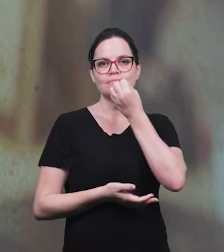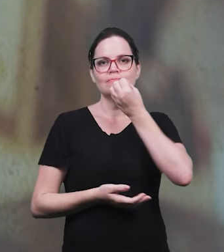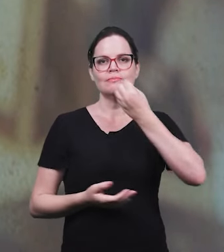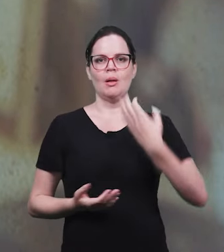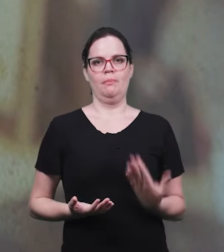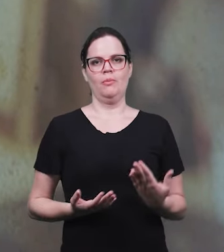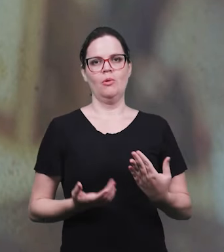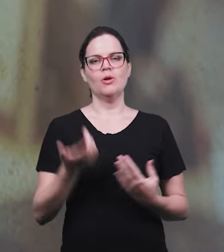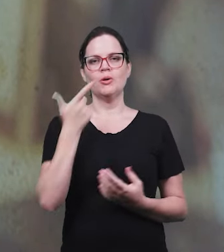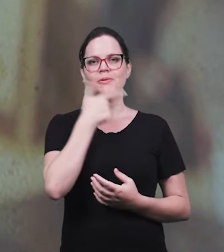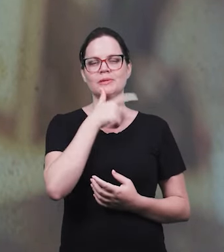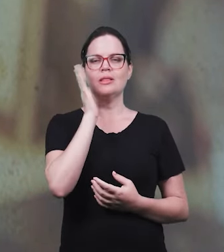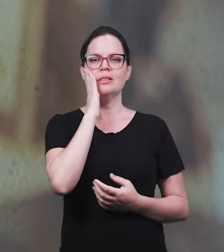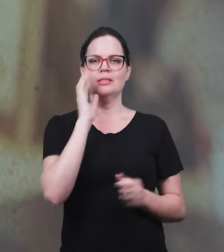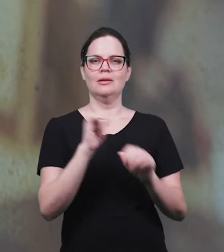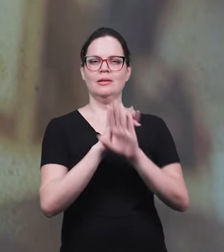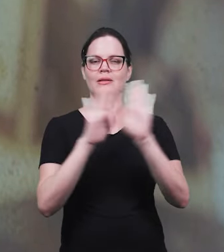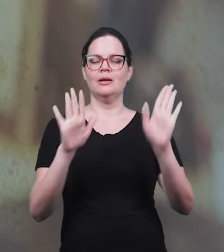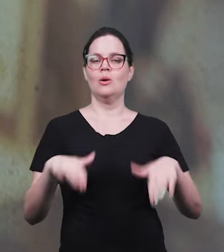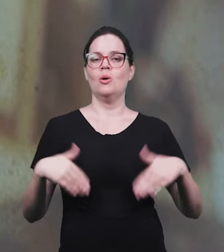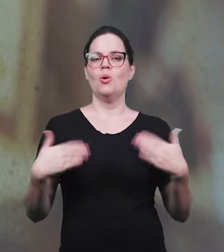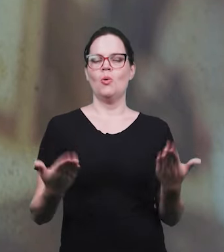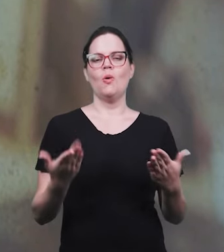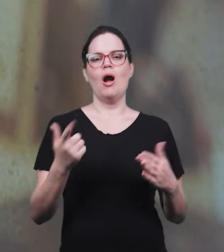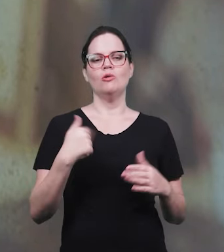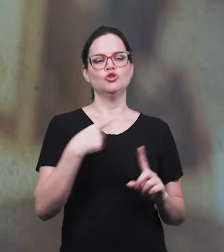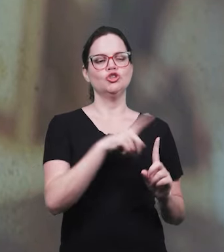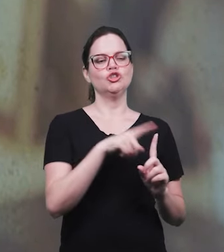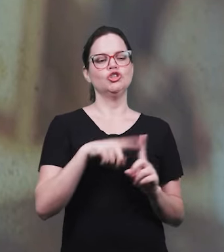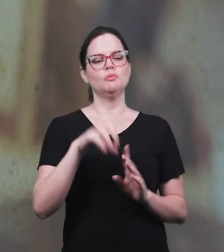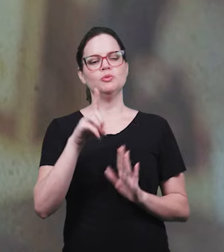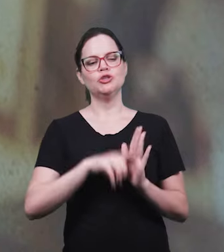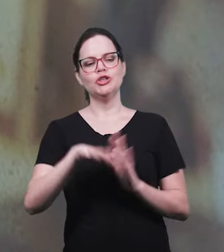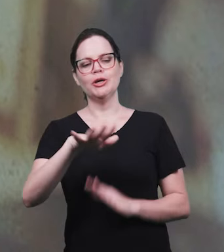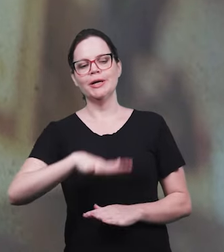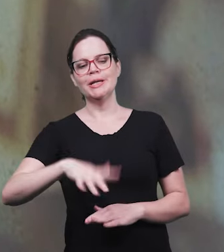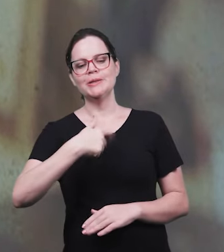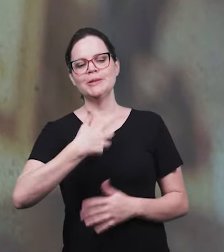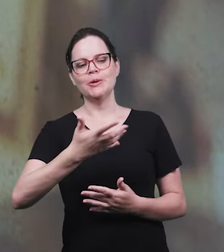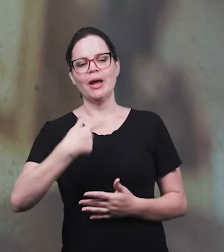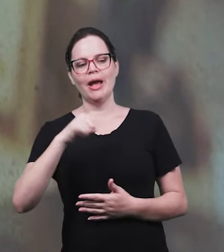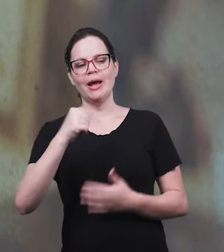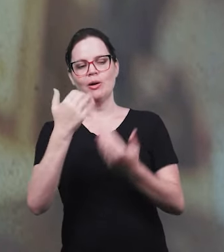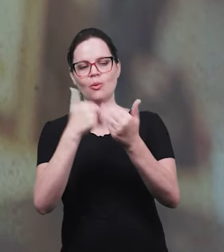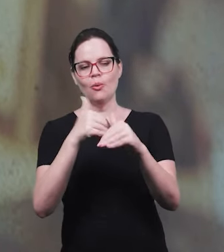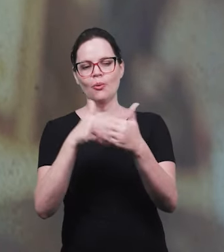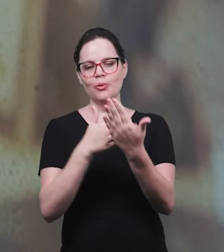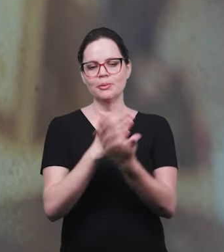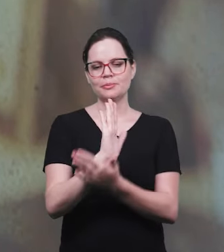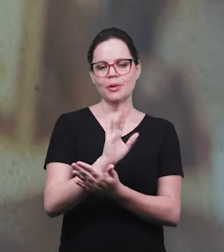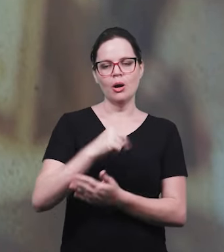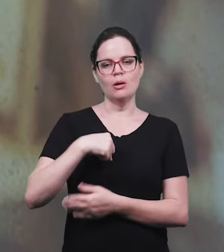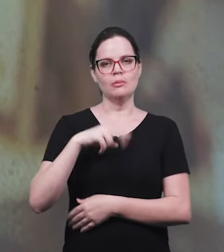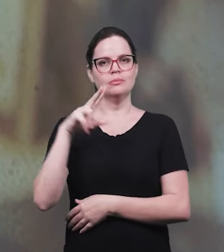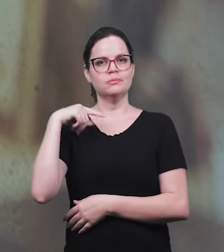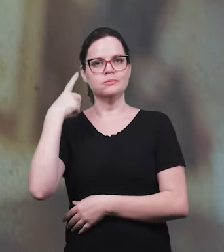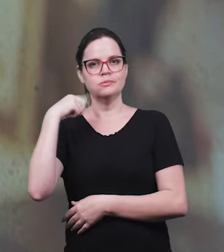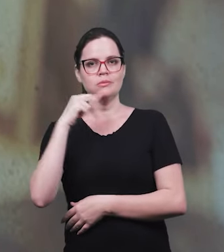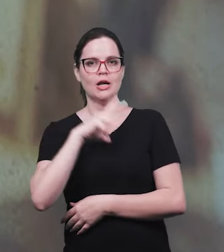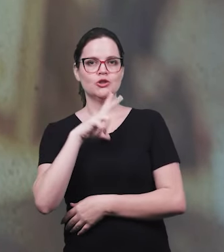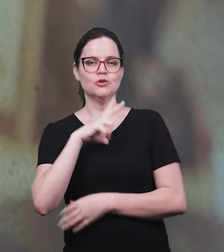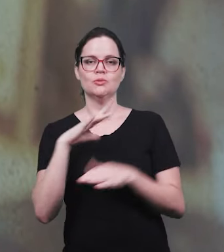uma condição de entender exatamente qual que é o ramo do direito que ele quer atuar, se é para um concurso, se é na advocacia privada,